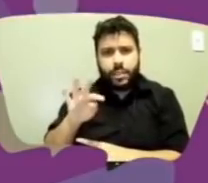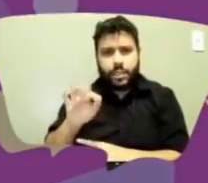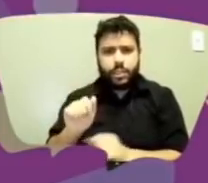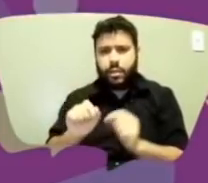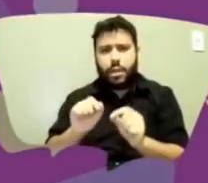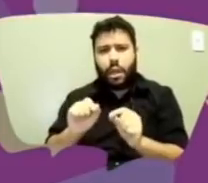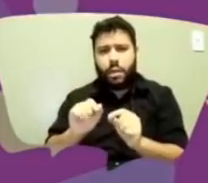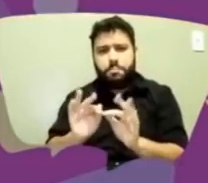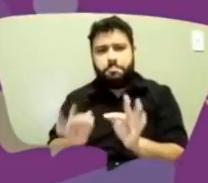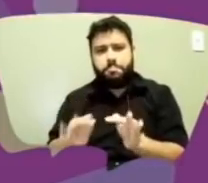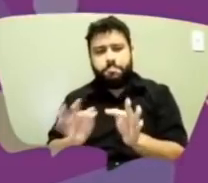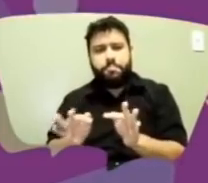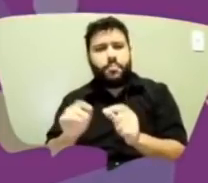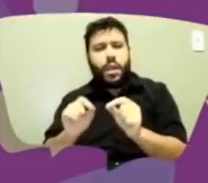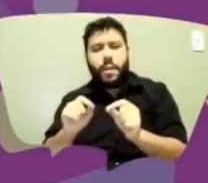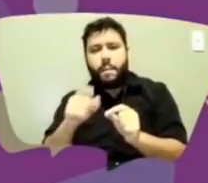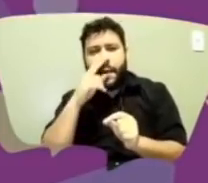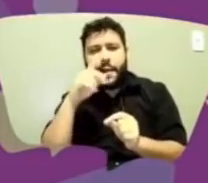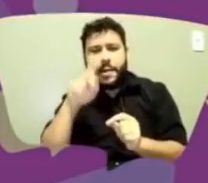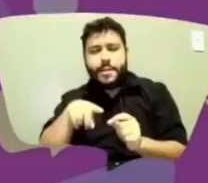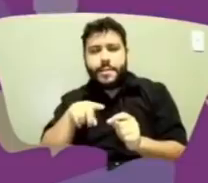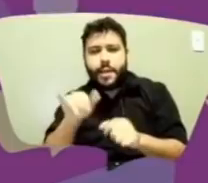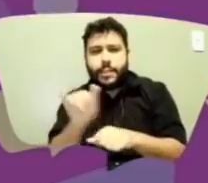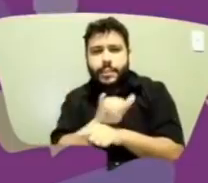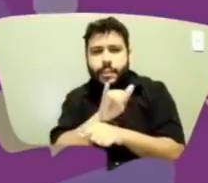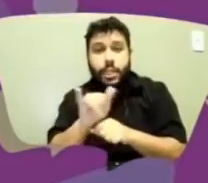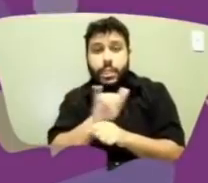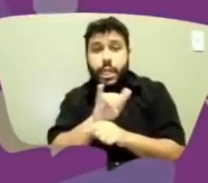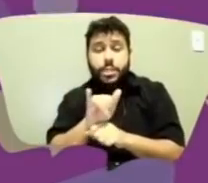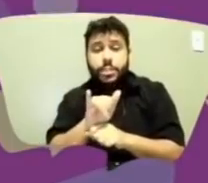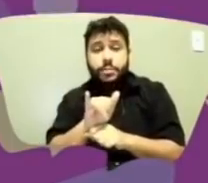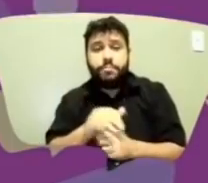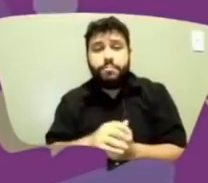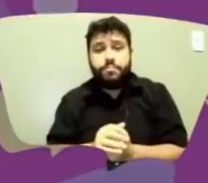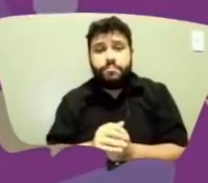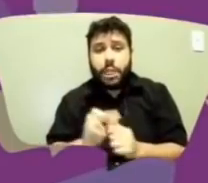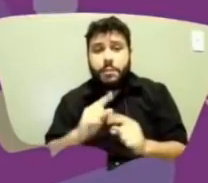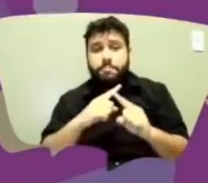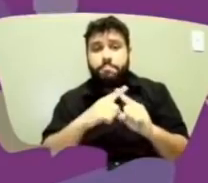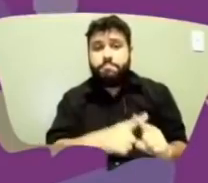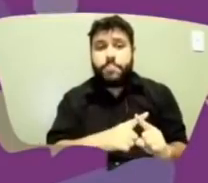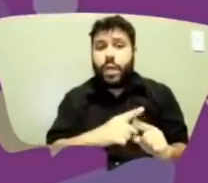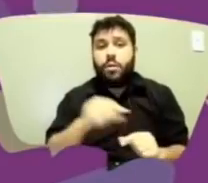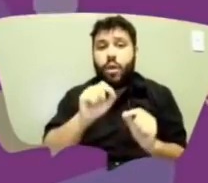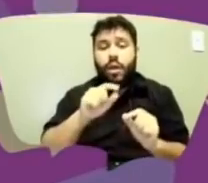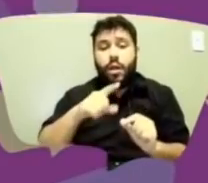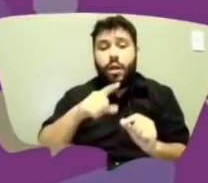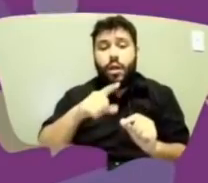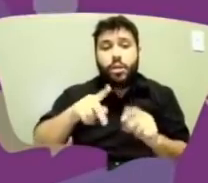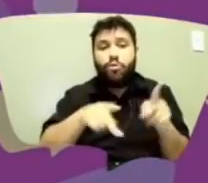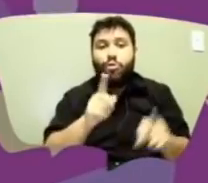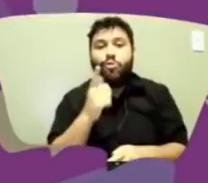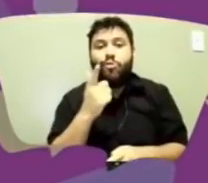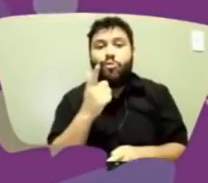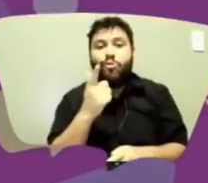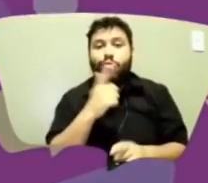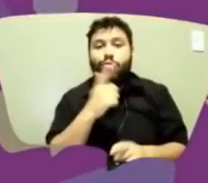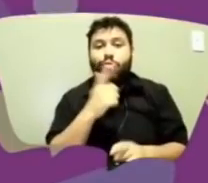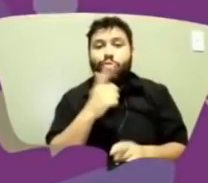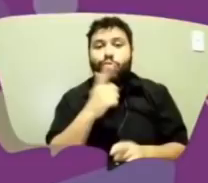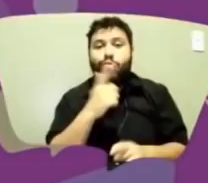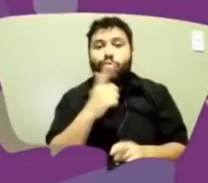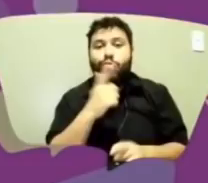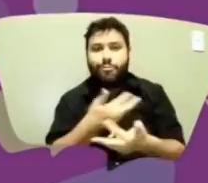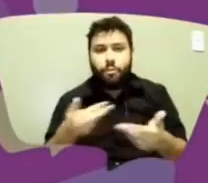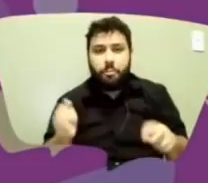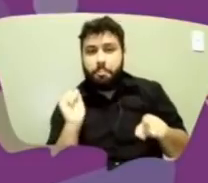mascarar ou neutralizar a percepção das pessoas em relação às